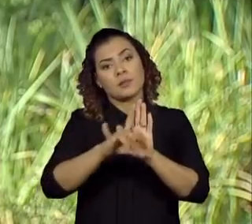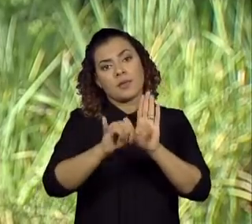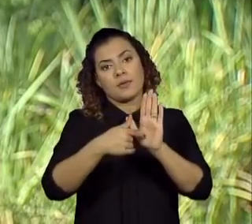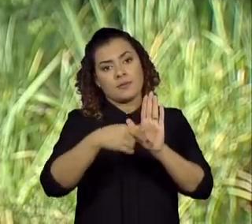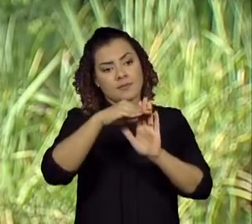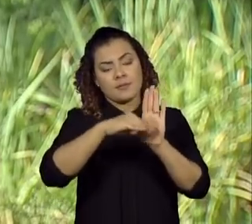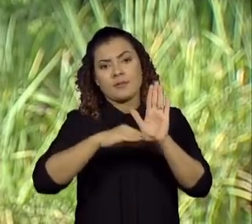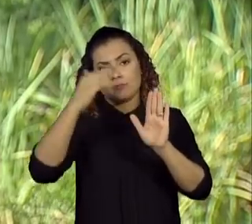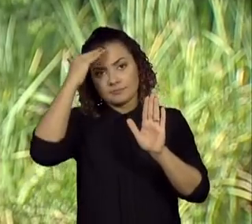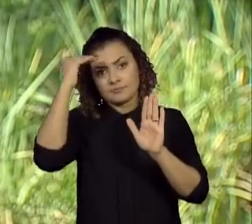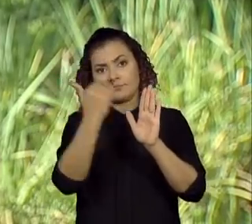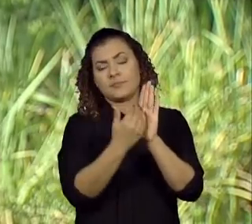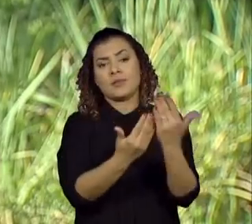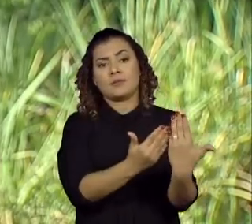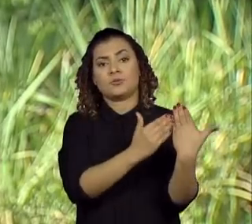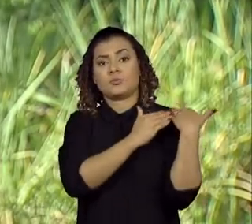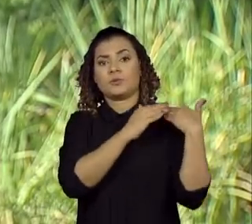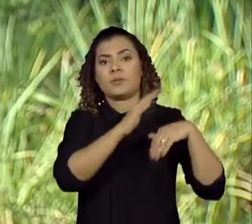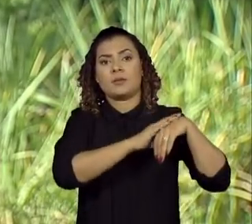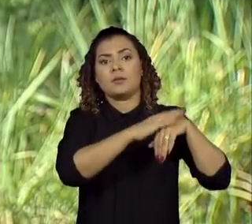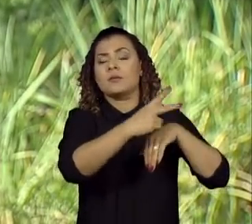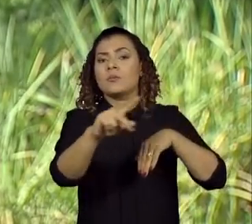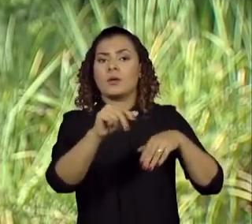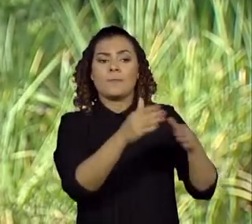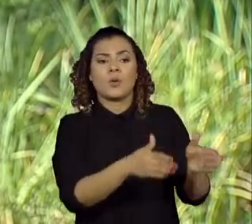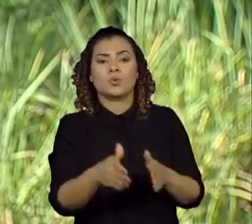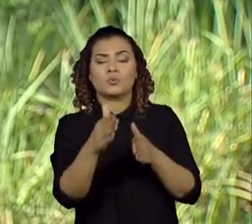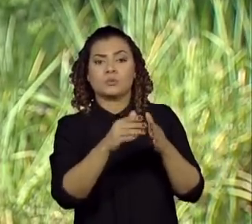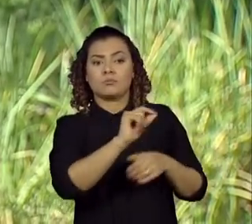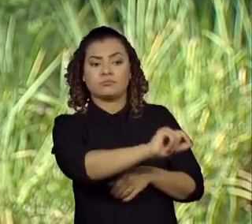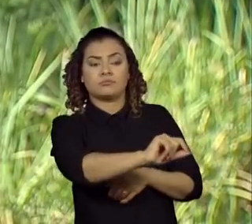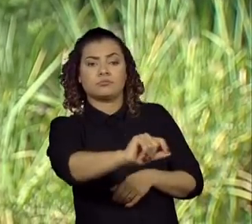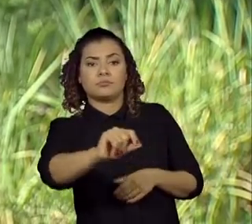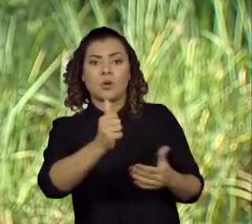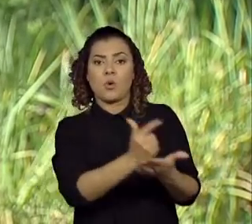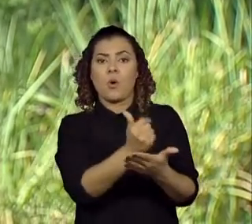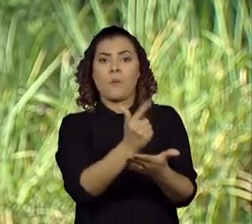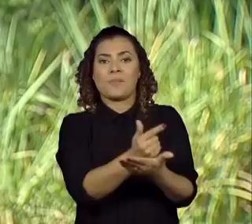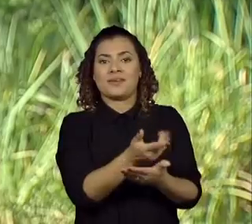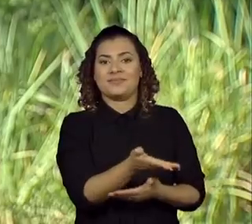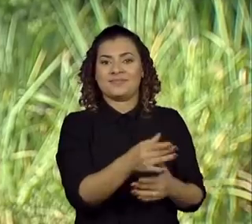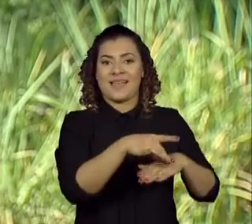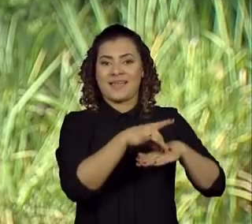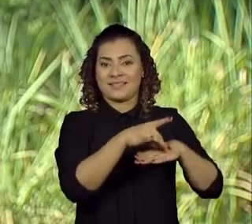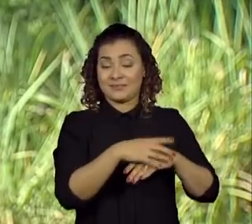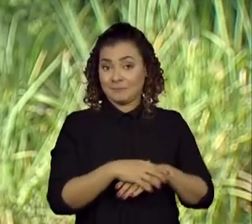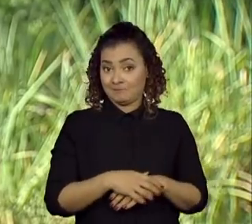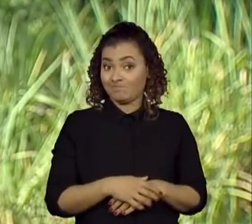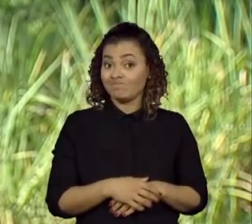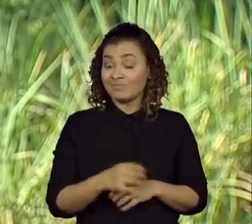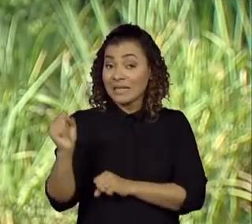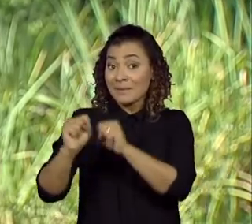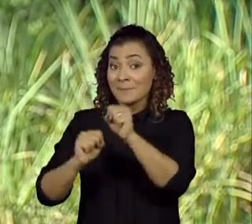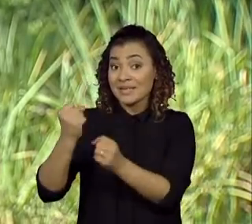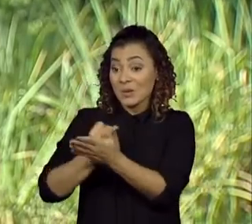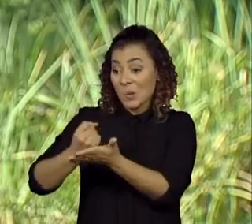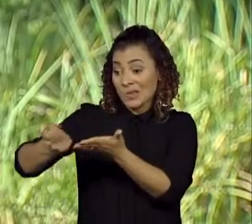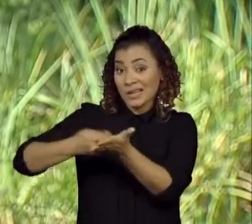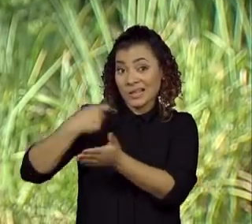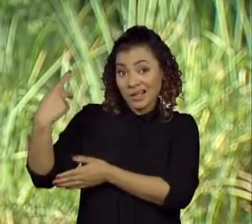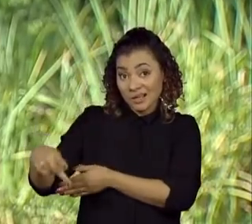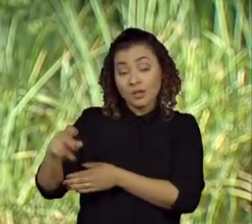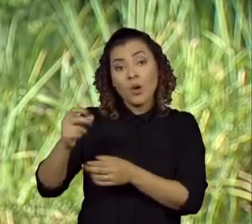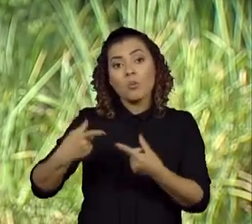legalmente responsáveis pelas cadeias produtivas das quais se beneficiam. Empresas contratadas por elas